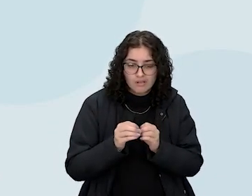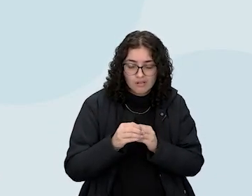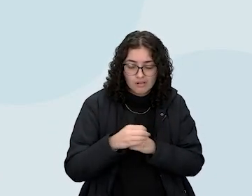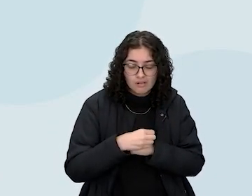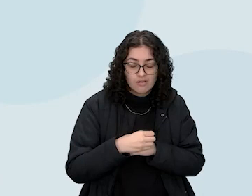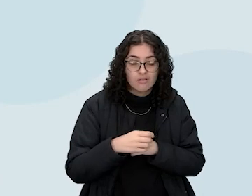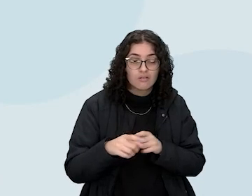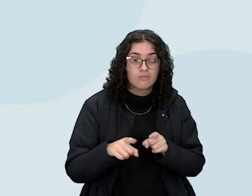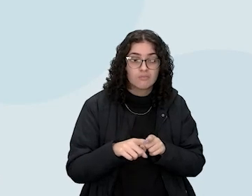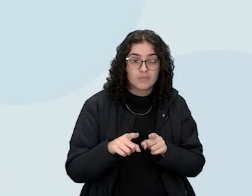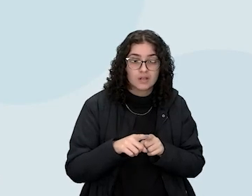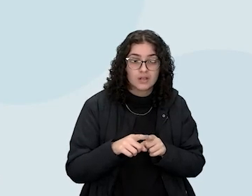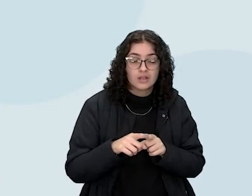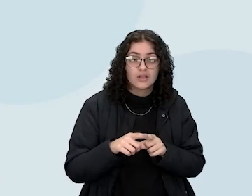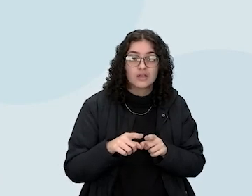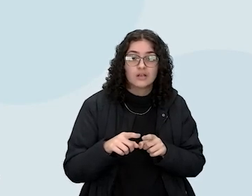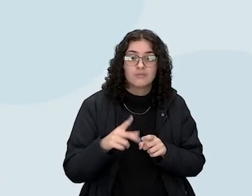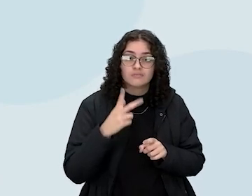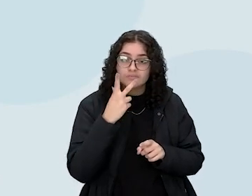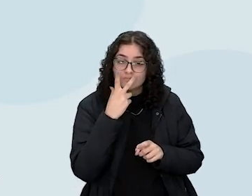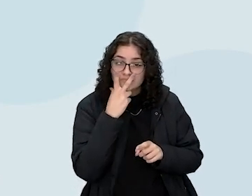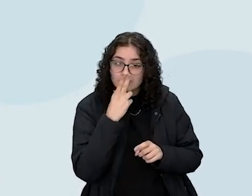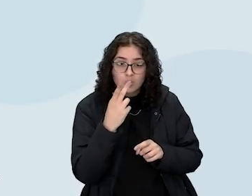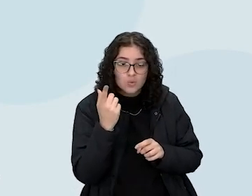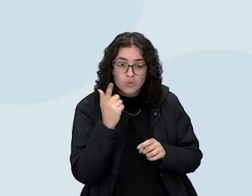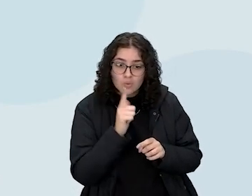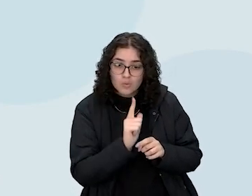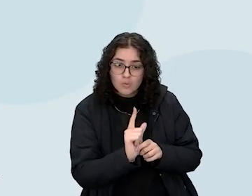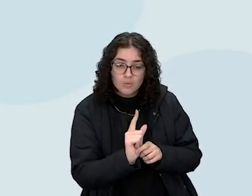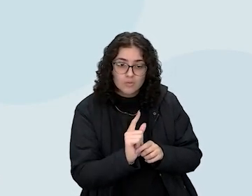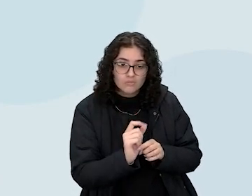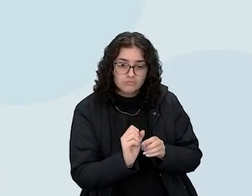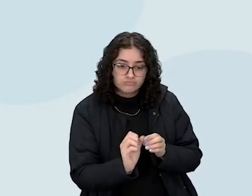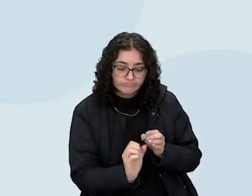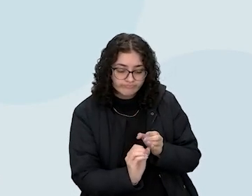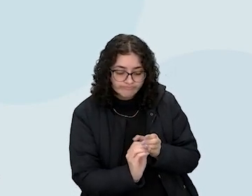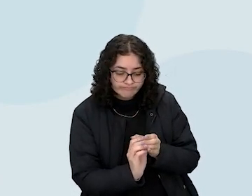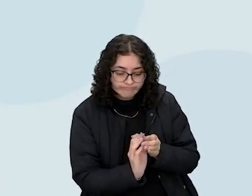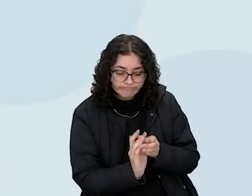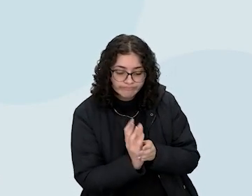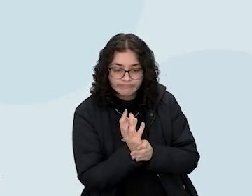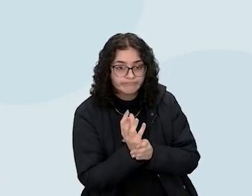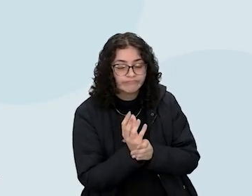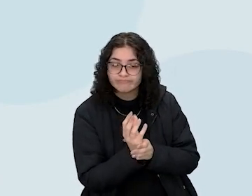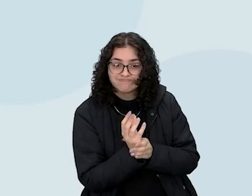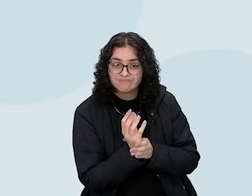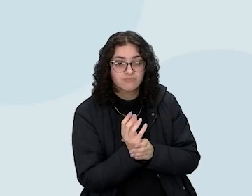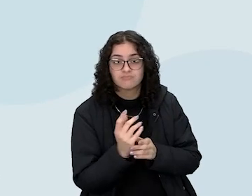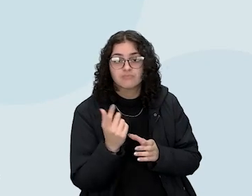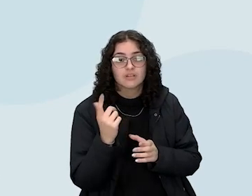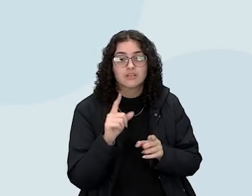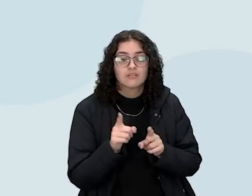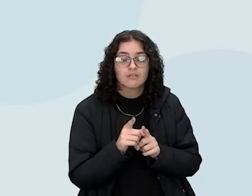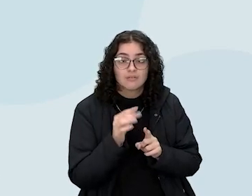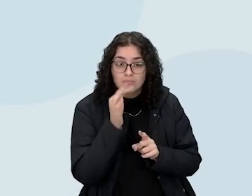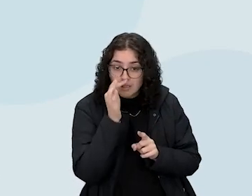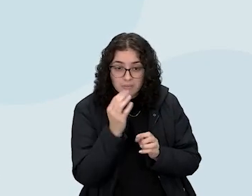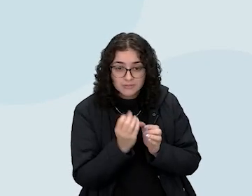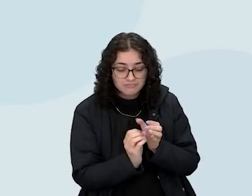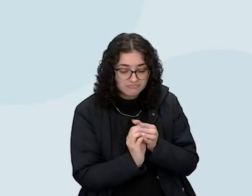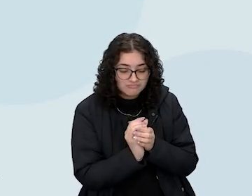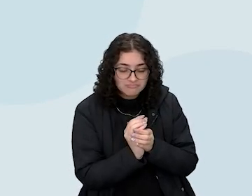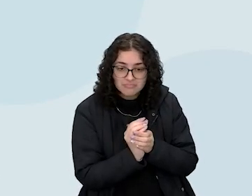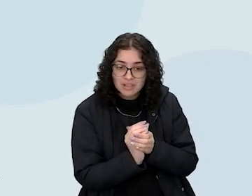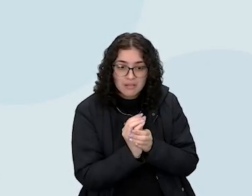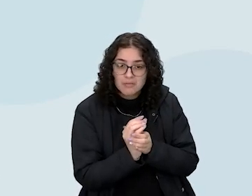raízes e restringe a expansão de suas paredes. Com isso, a planta não